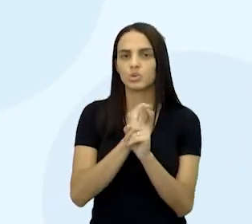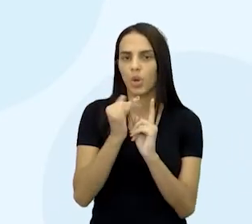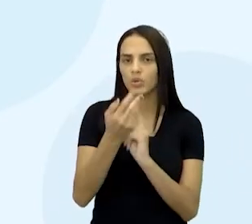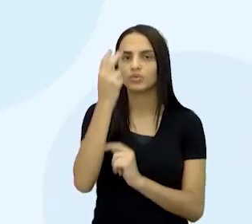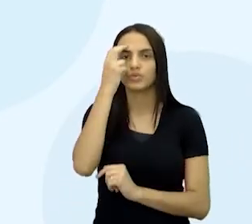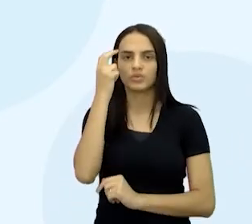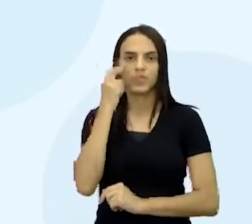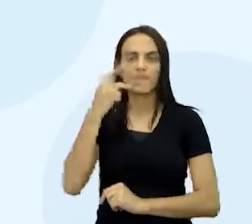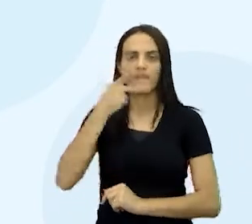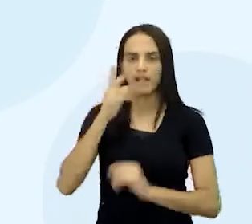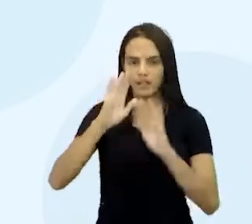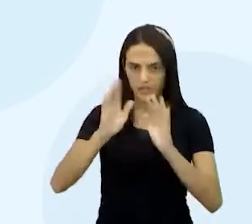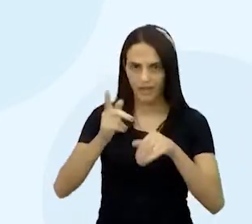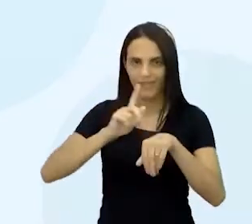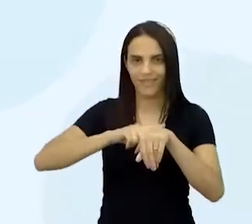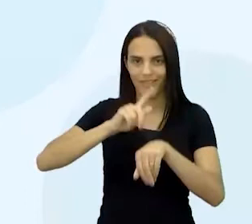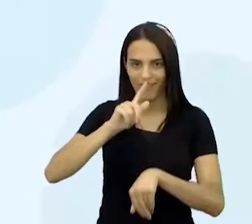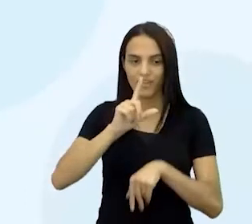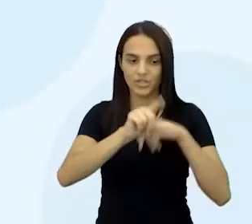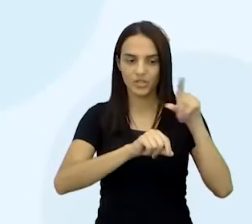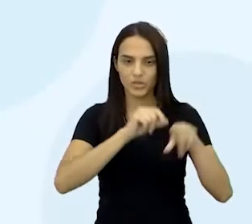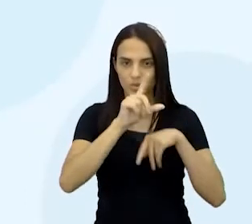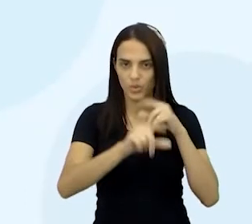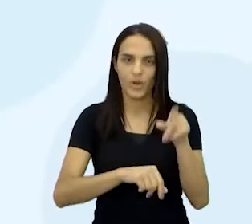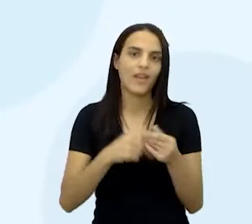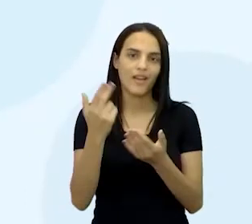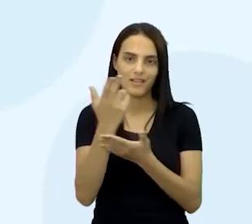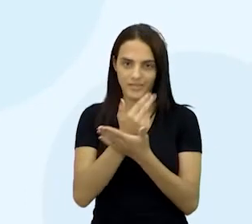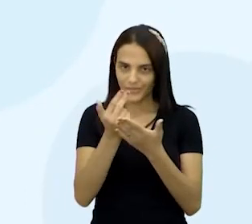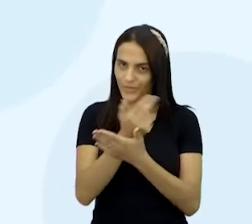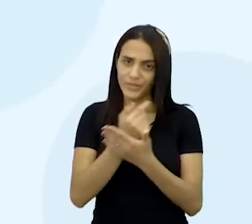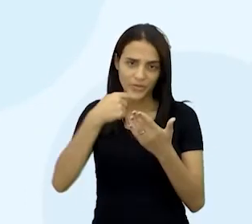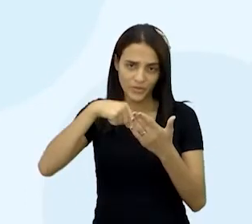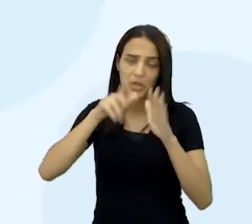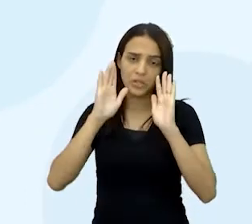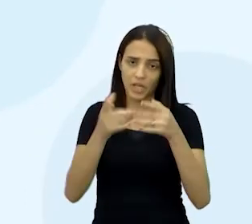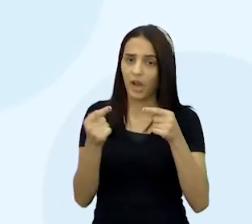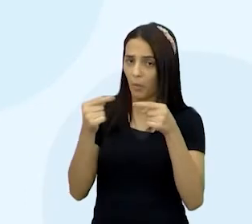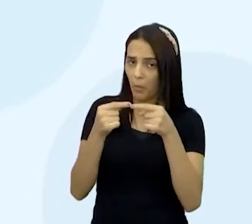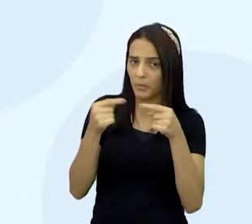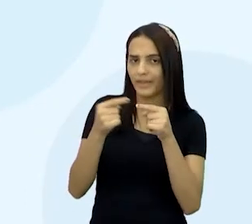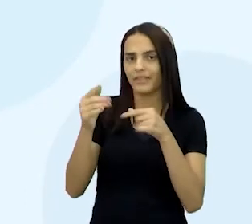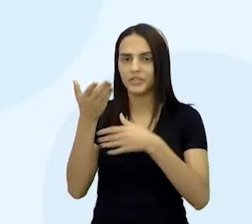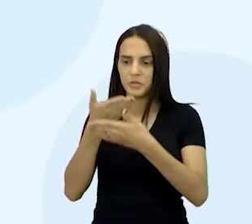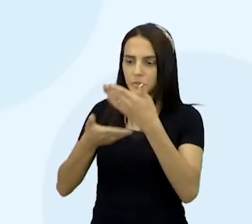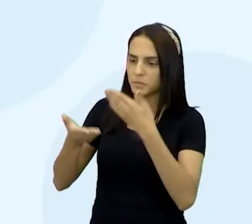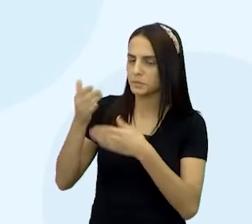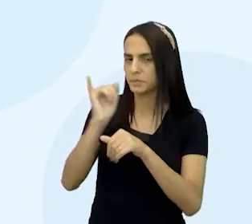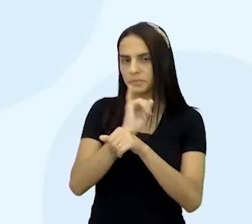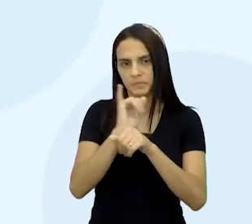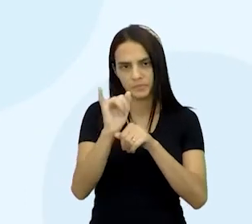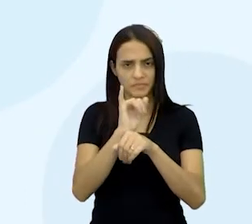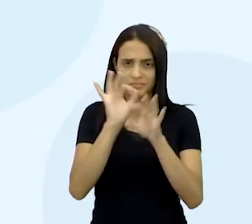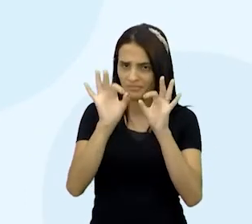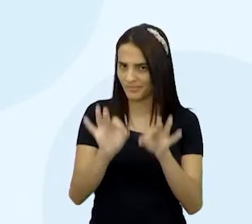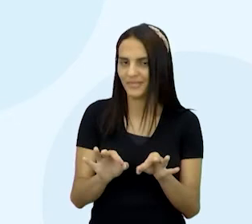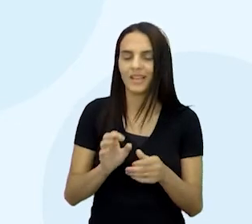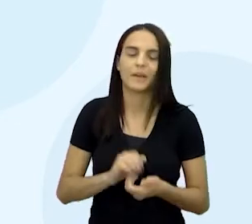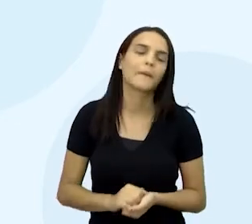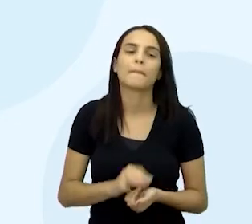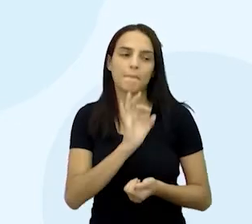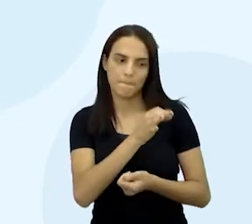sociocultural. Como eu falei para vocês, na hora da gente selecionar as imagens, a gente já está fazendo um trabalho de mediação, não tá, prof. Fernanda? Sim, super. Como não,